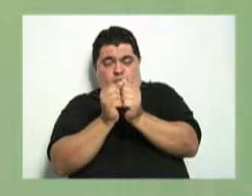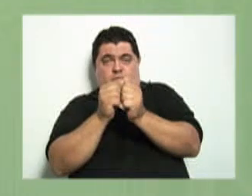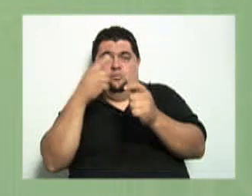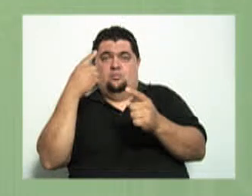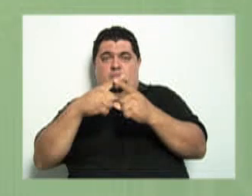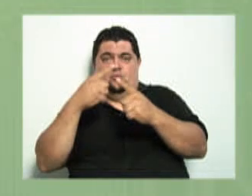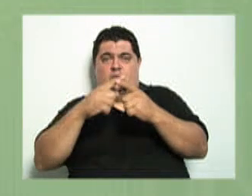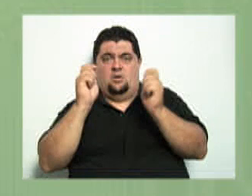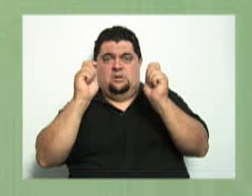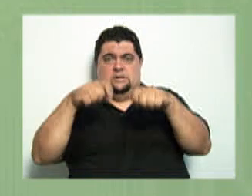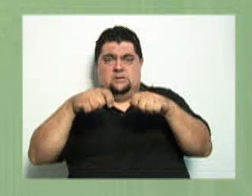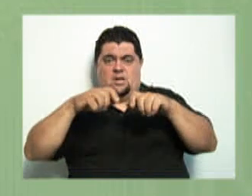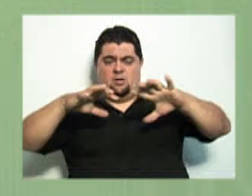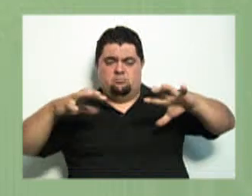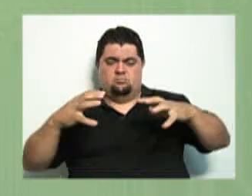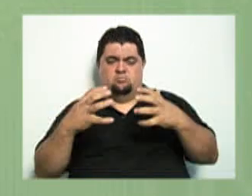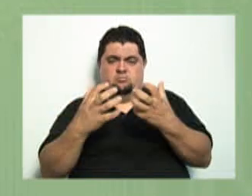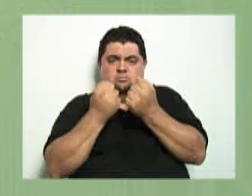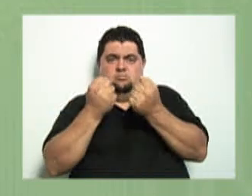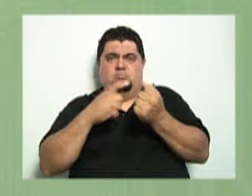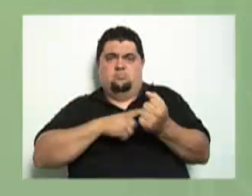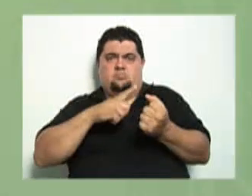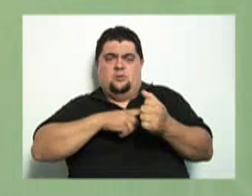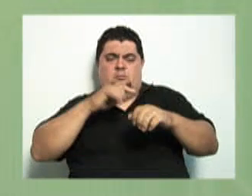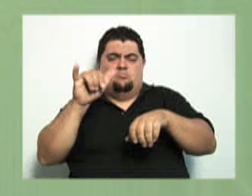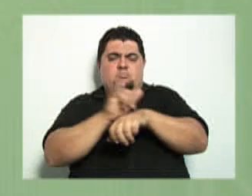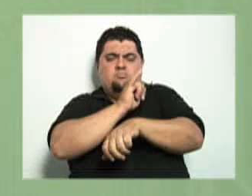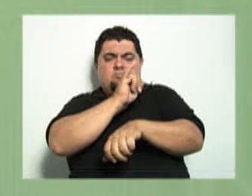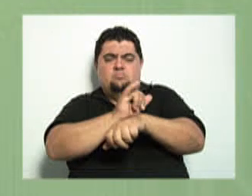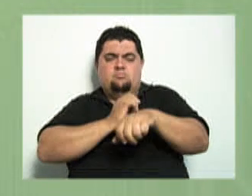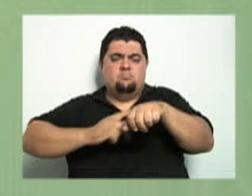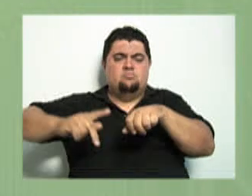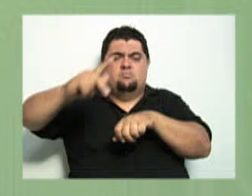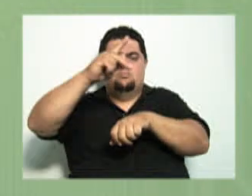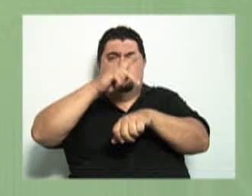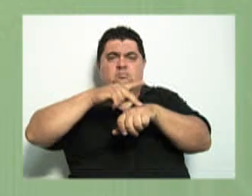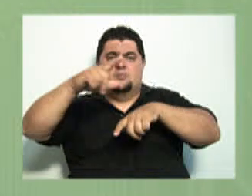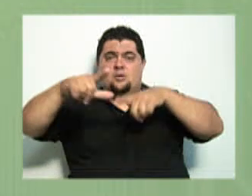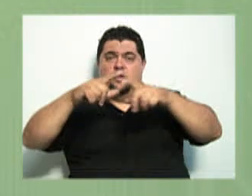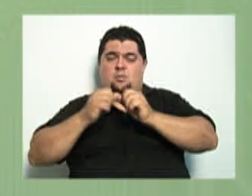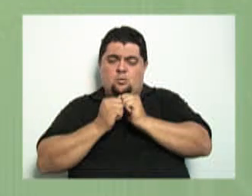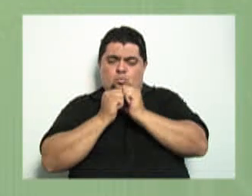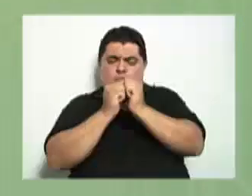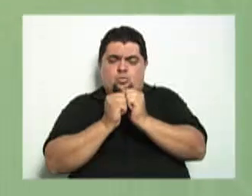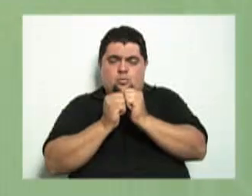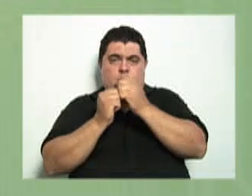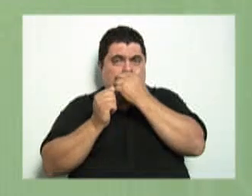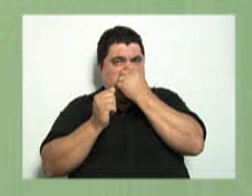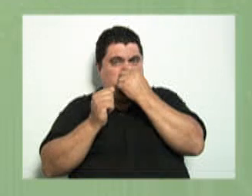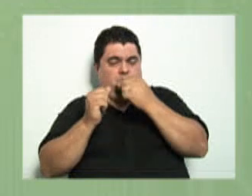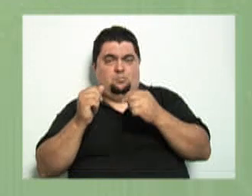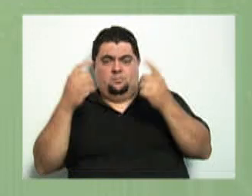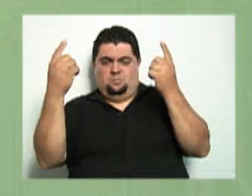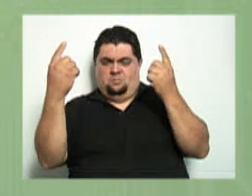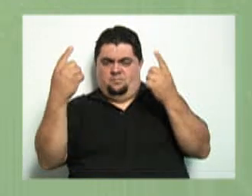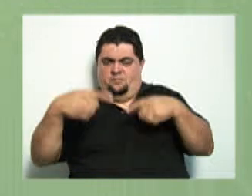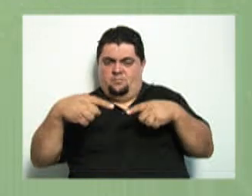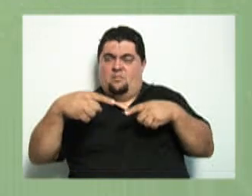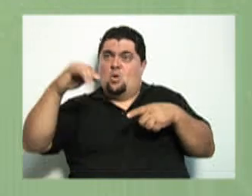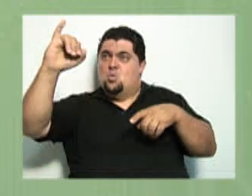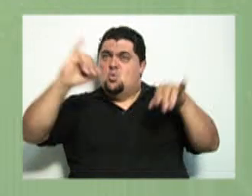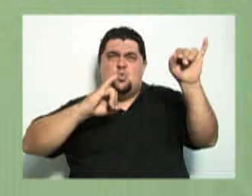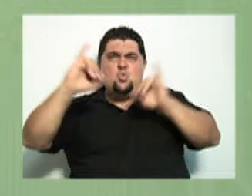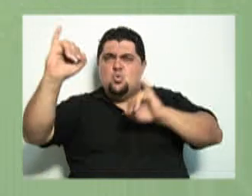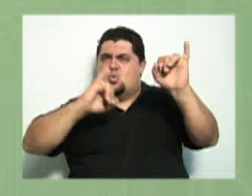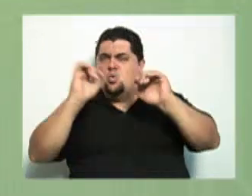elas assumam o caráter de uma estratégia nacional de competição